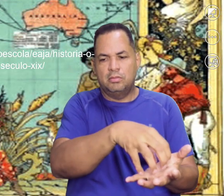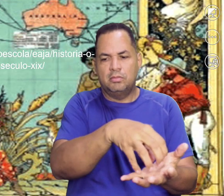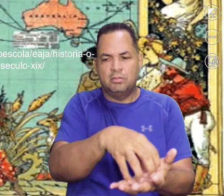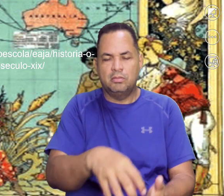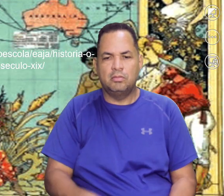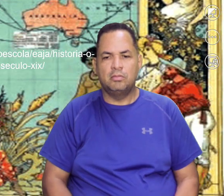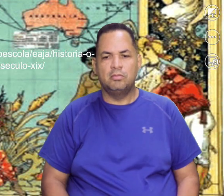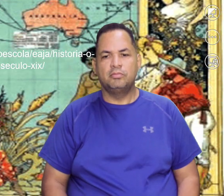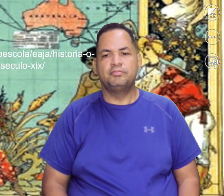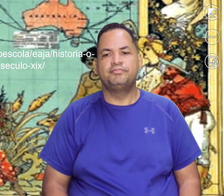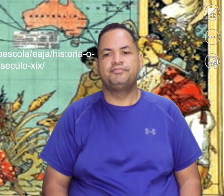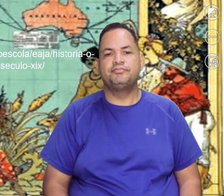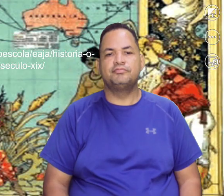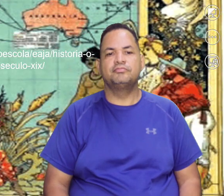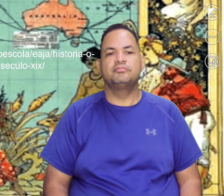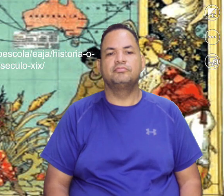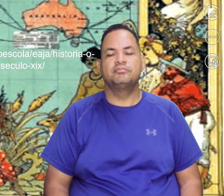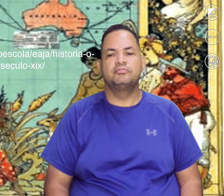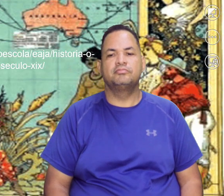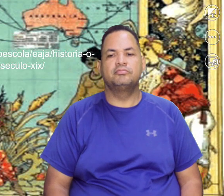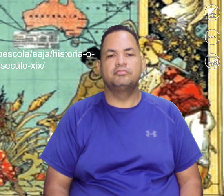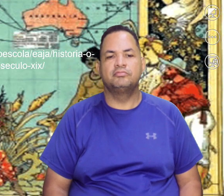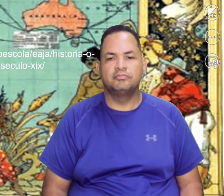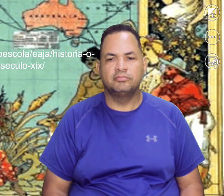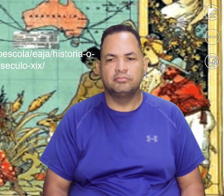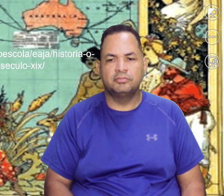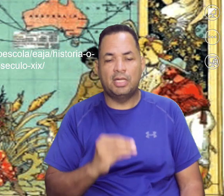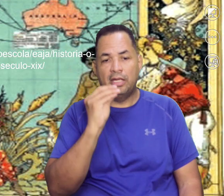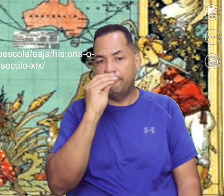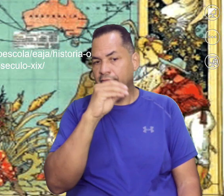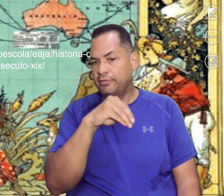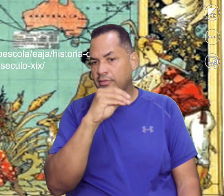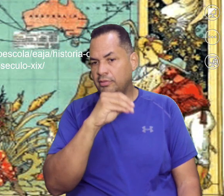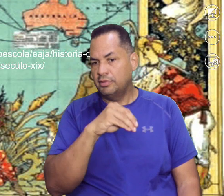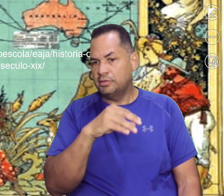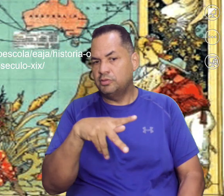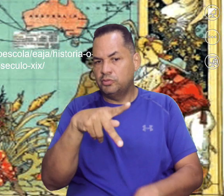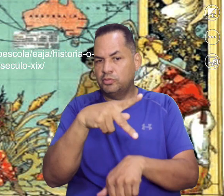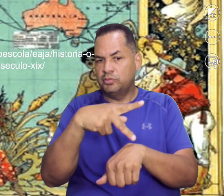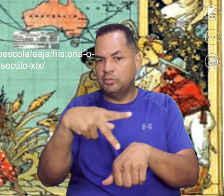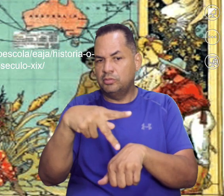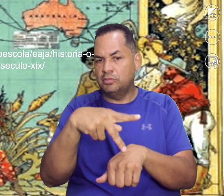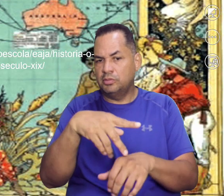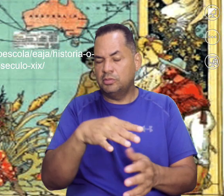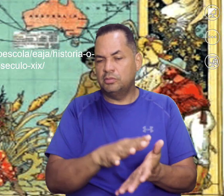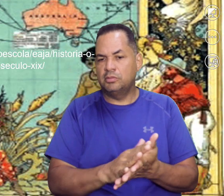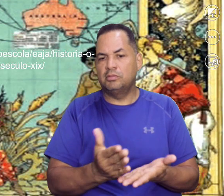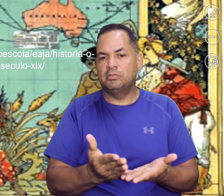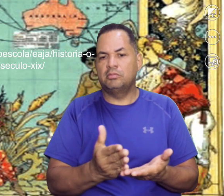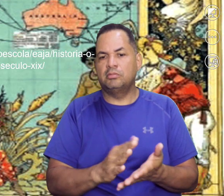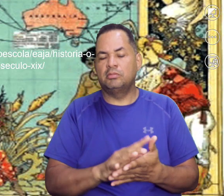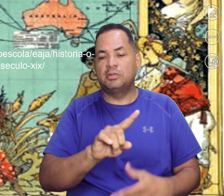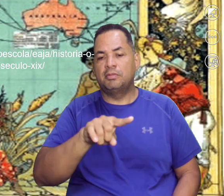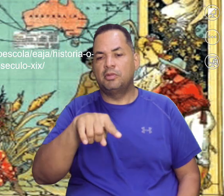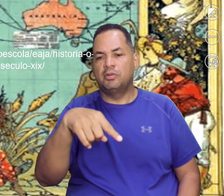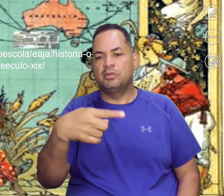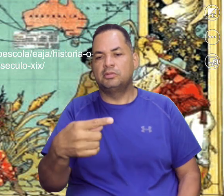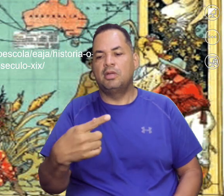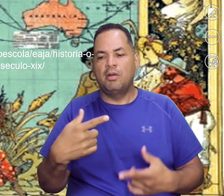pós-colonialismo. Então, vamos lá. Enfraquecimento das potências coloniais